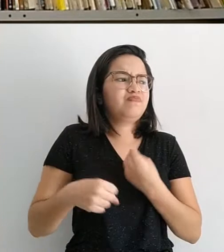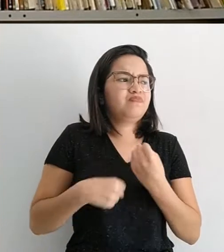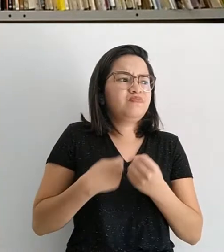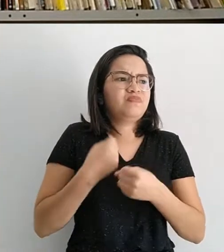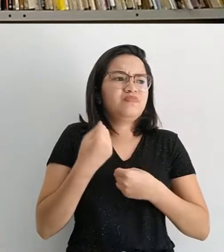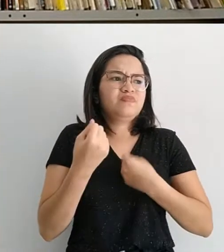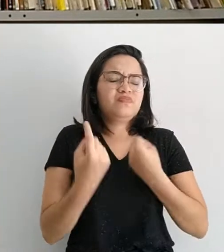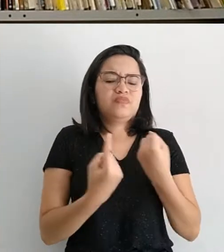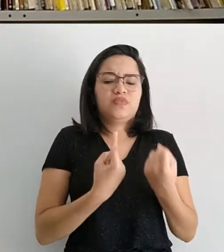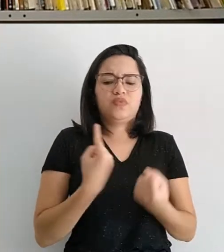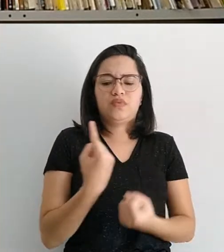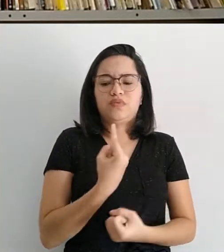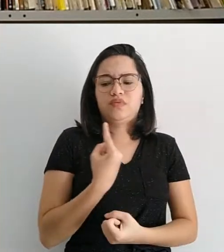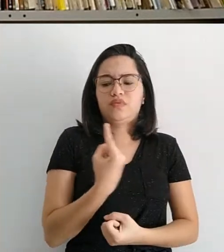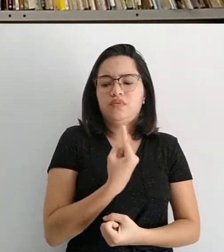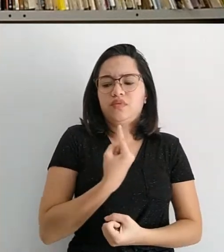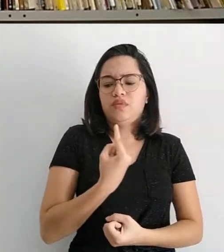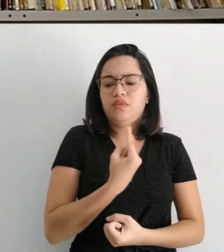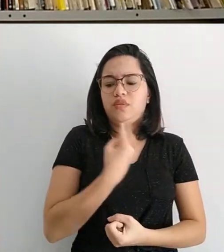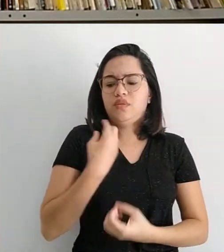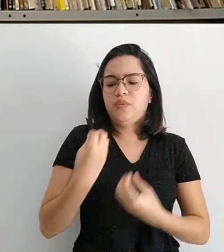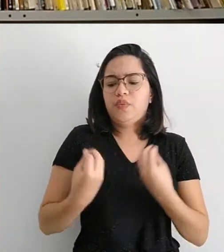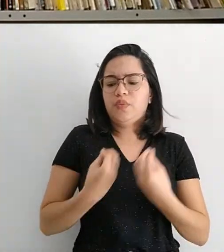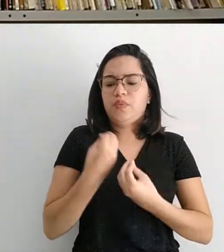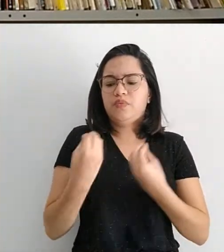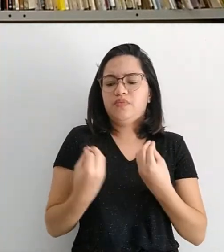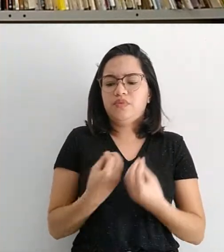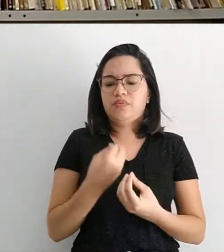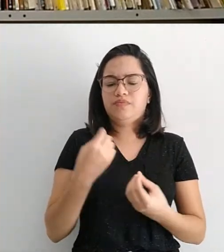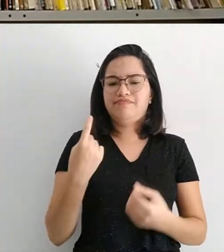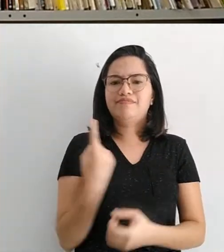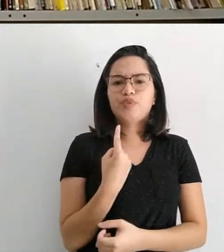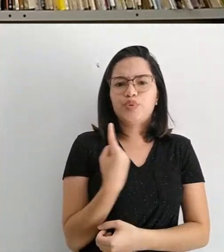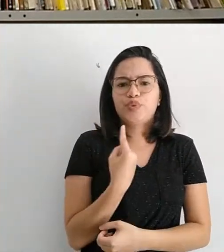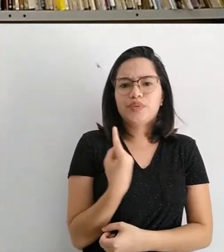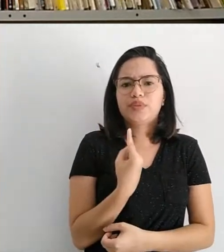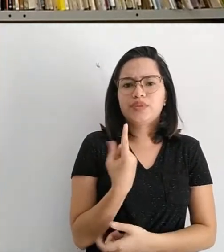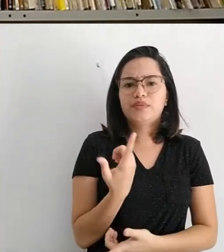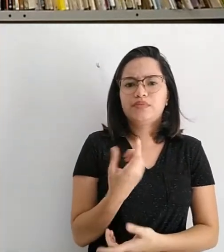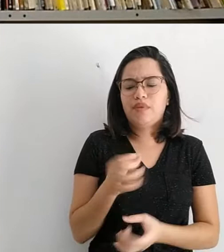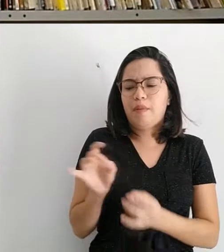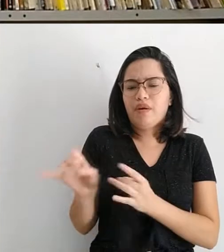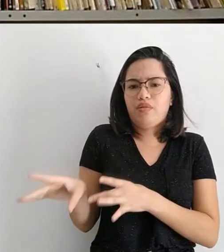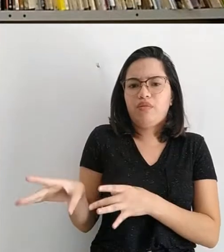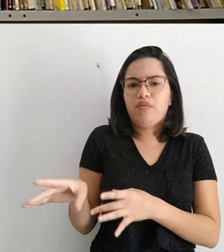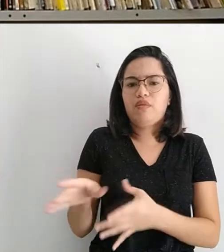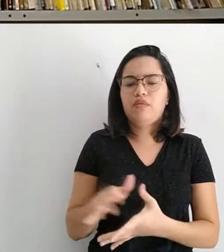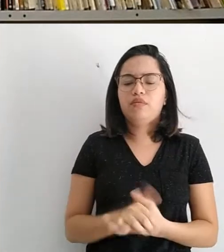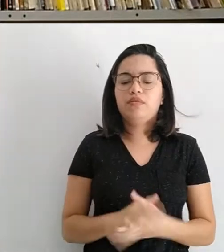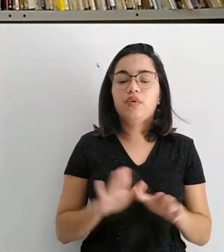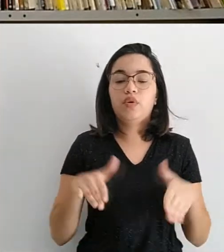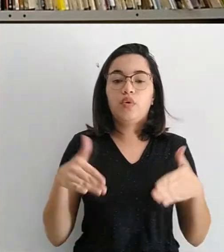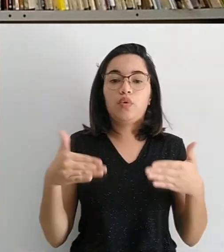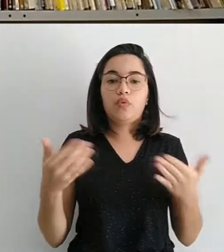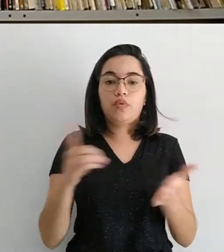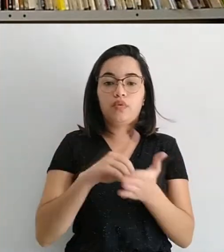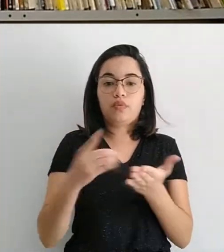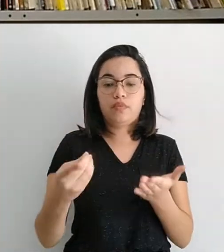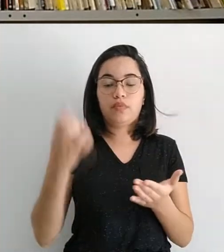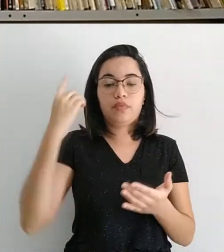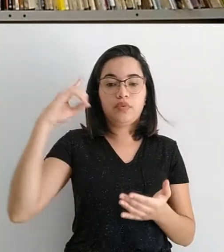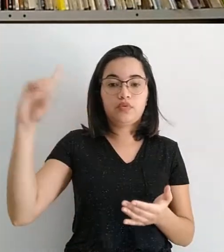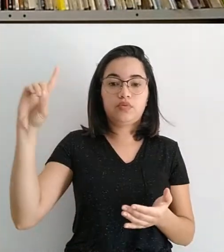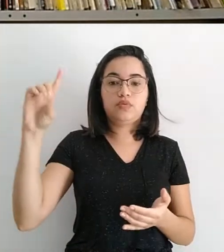inseguro, solitário, como se estivesse abandonado, quando a Bíblia diz que